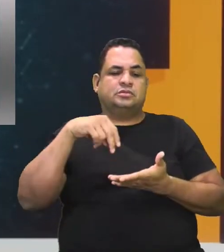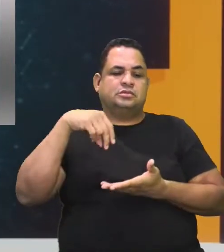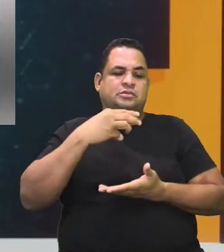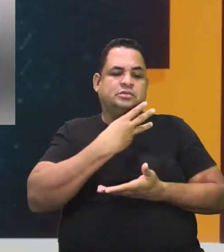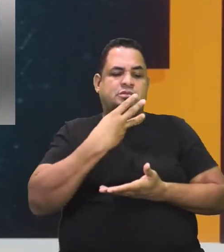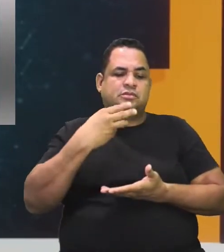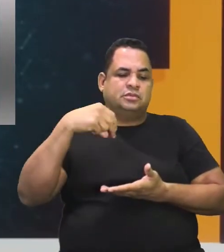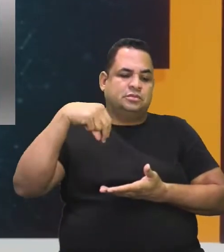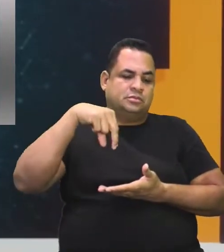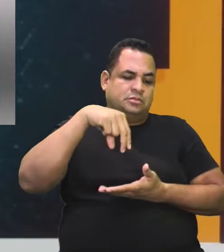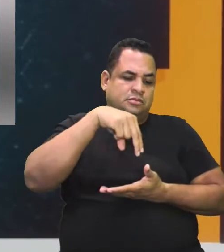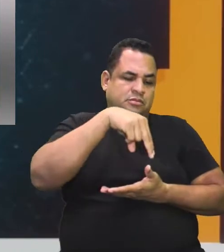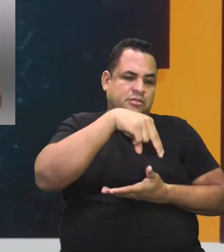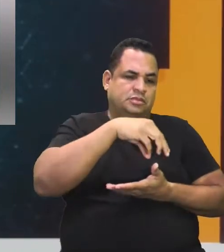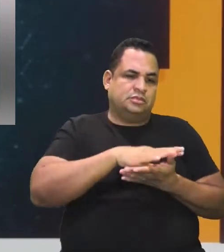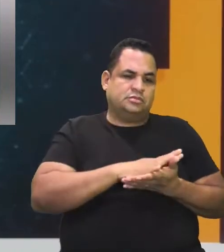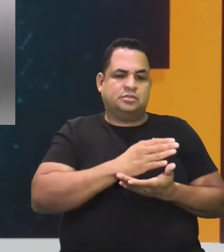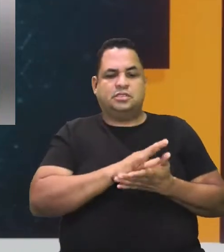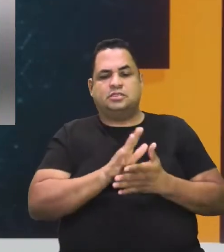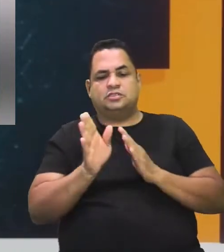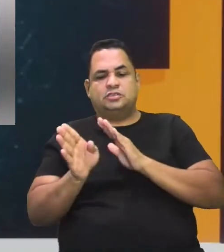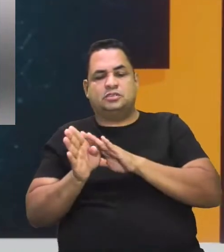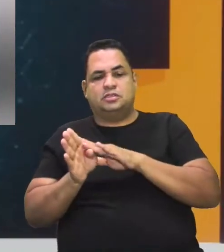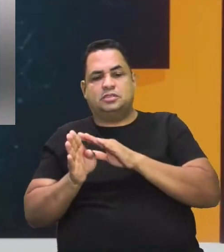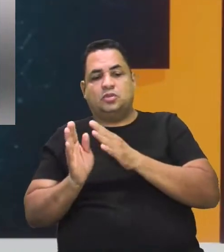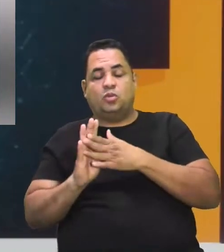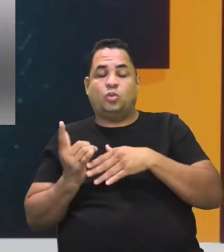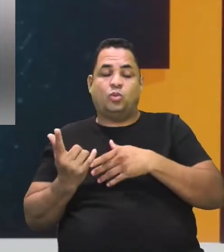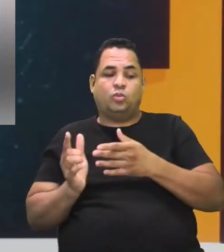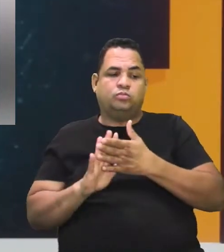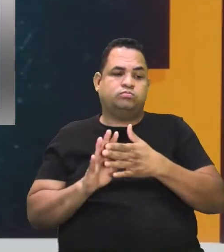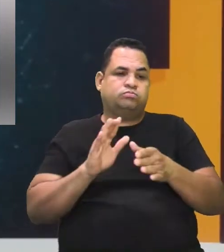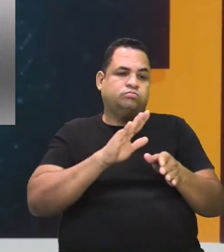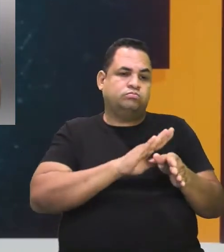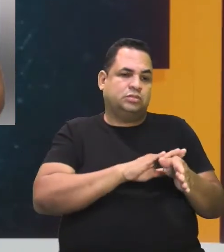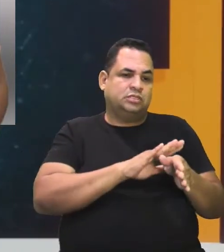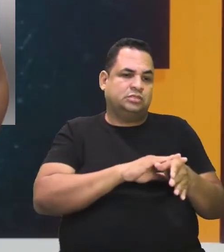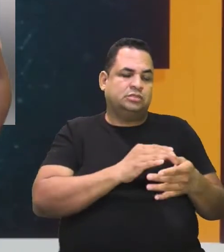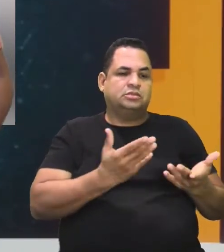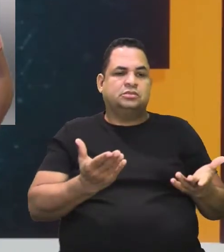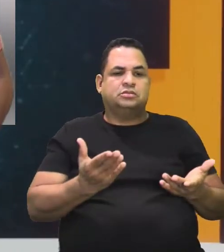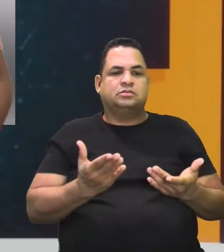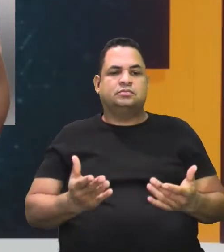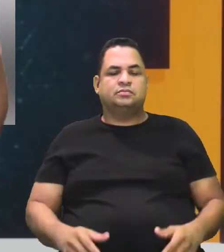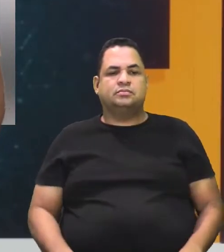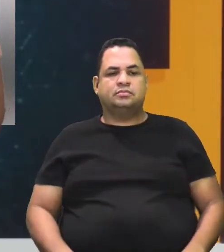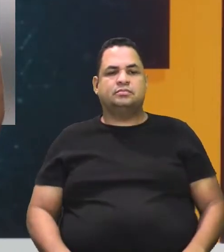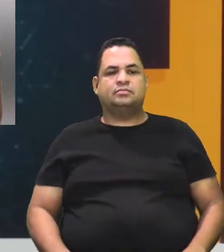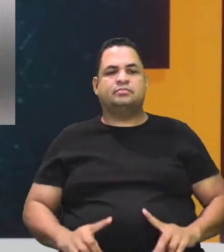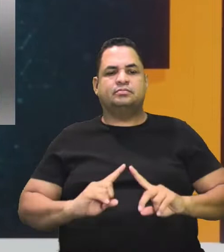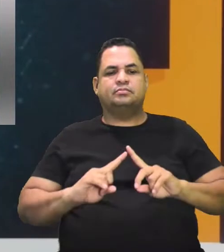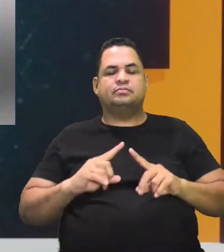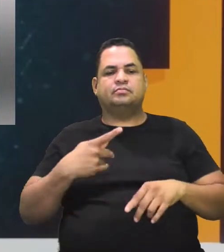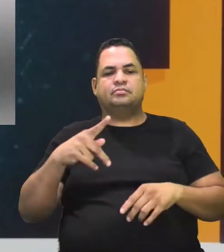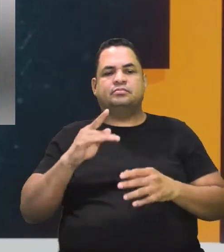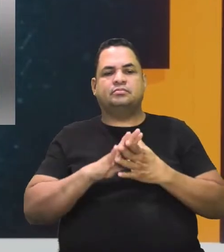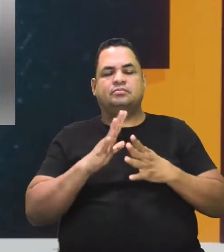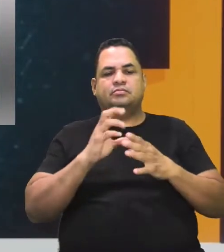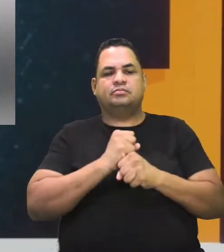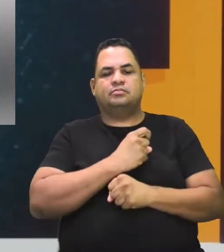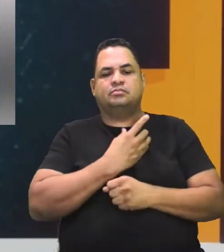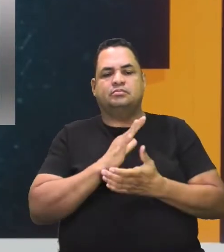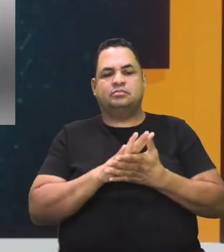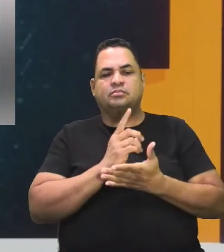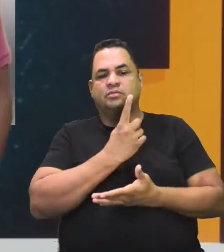direita, ou 3 passos para a esquerda. Não menos 3 passos, tá? Então, como a gente falou, né? Para calcular a distância entre 2 pontos,